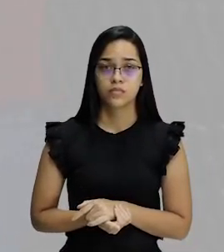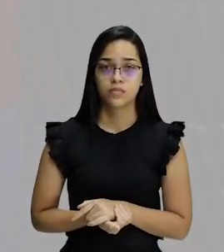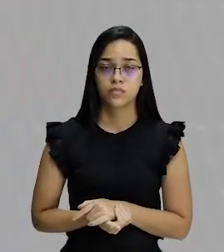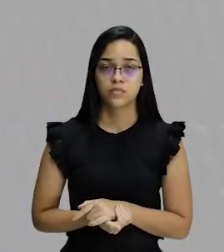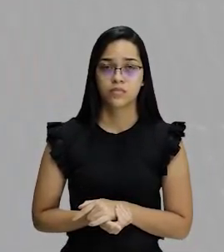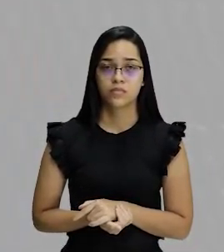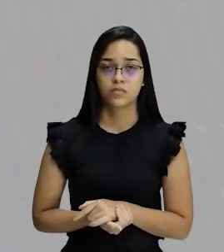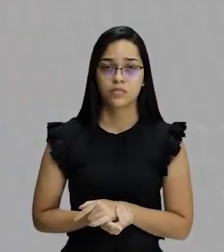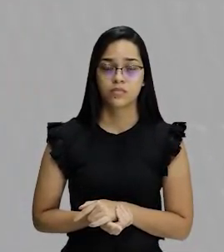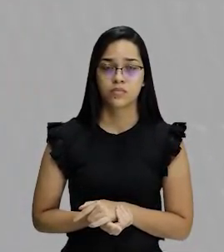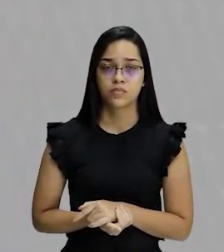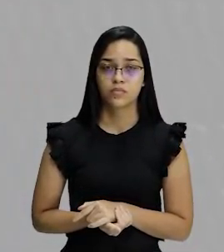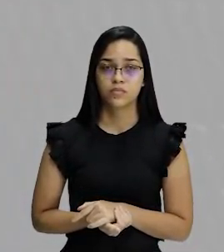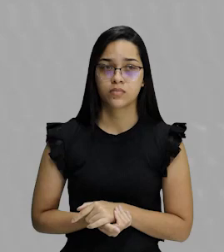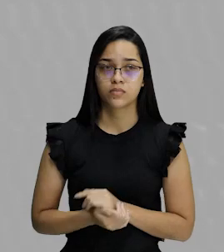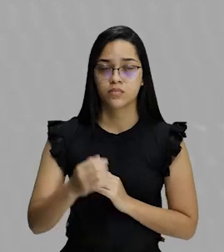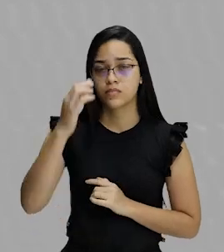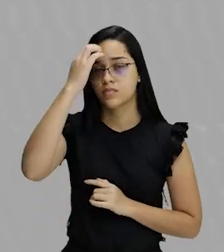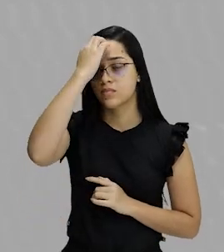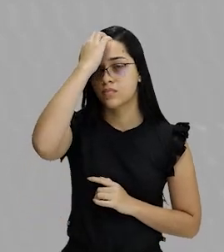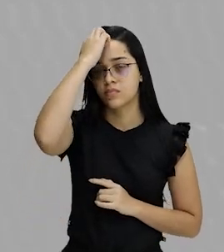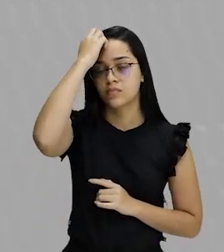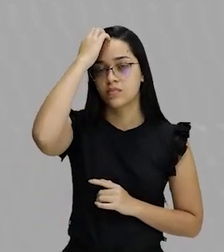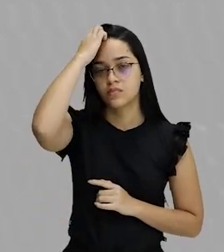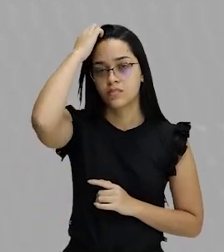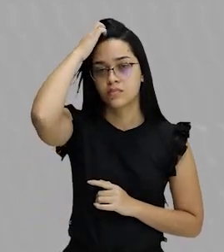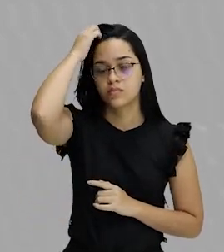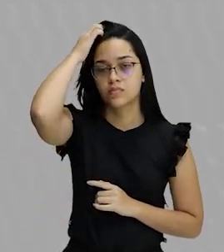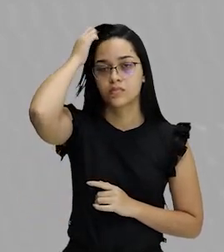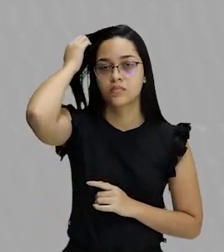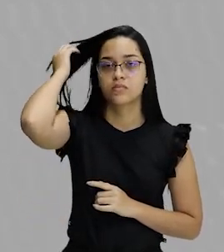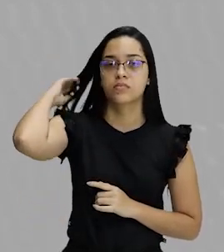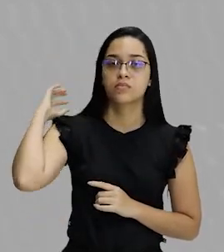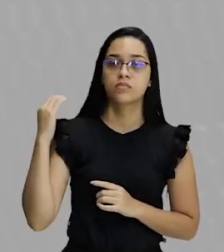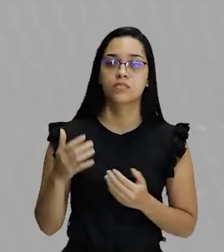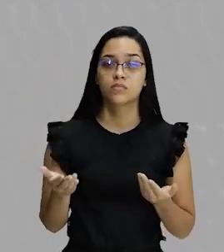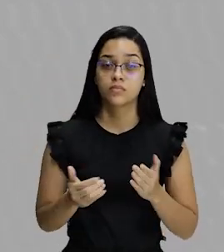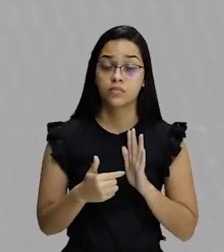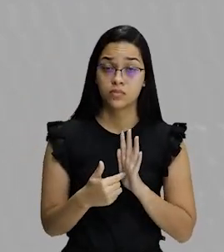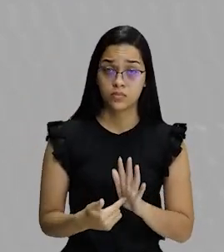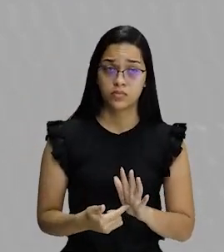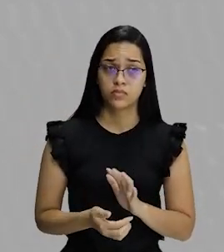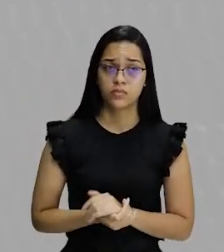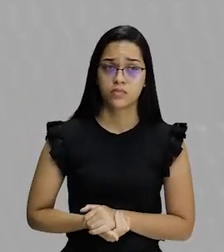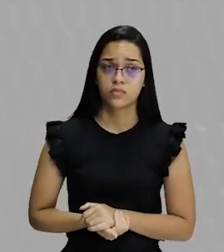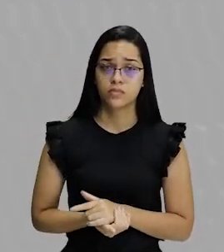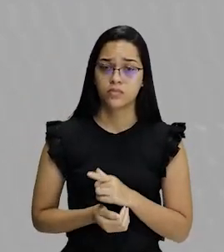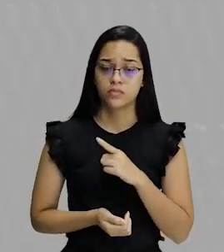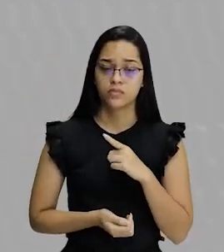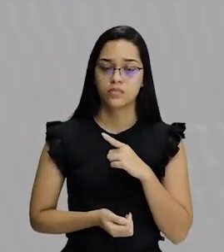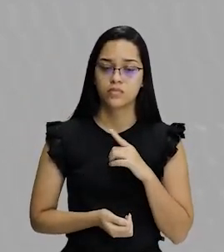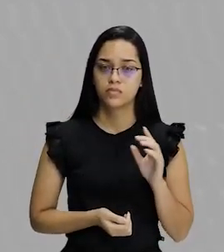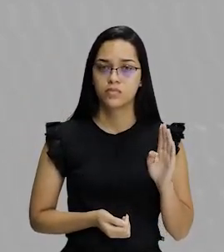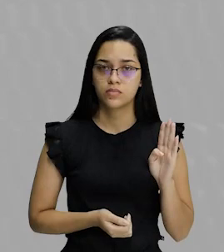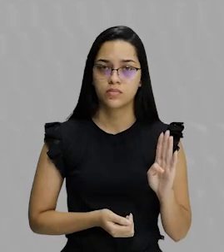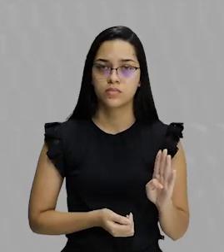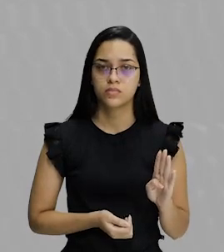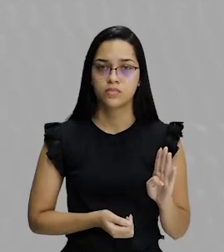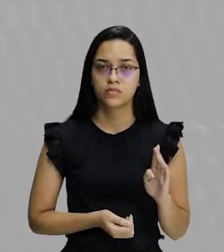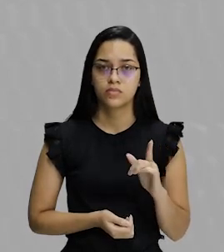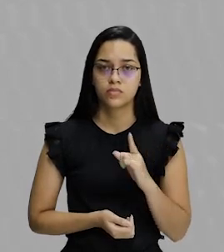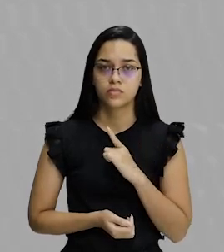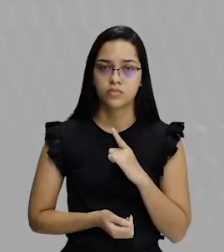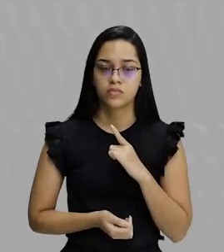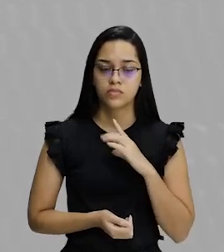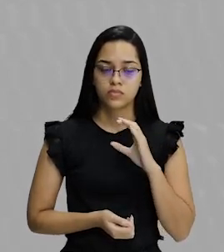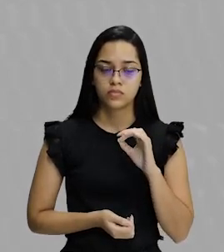em cima do eixo X no 4. Certo? Agora, veja bem. Veja esse ponto B. O ponto B